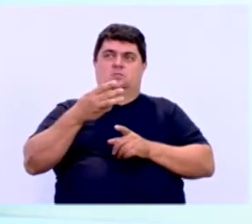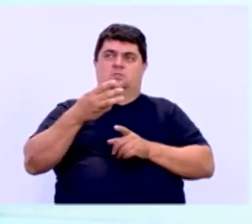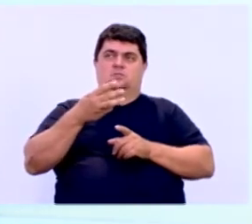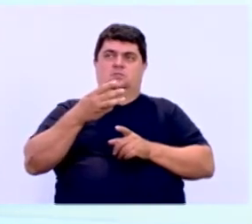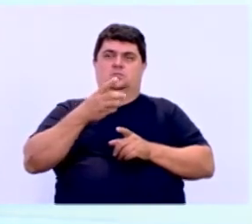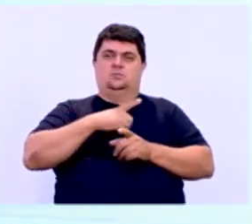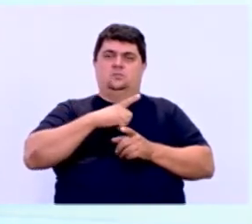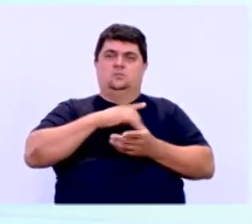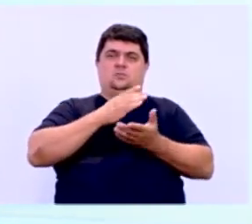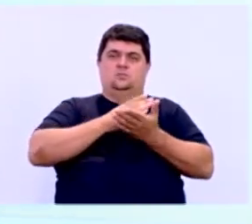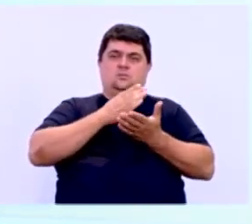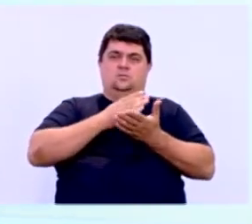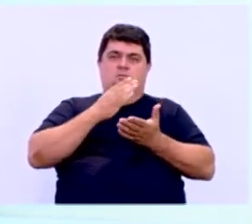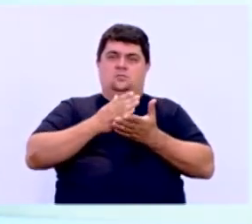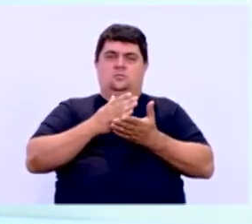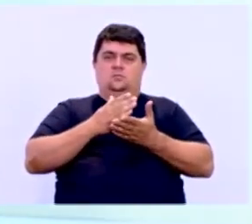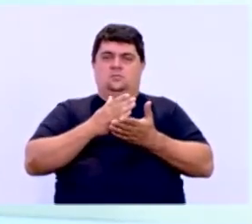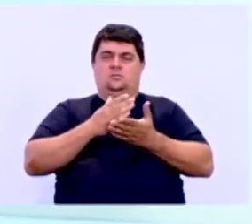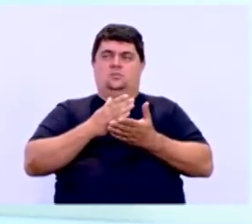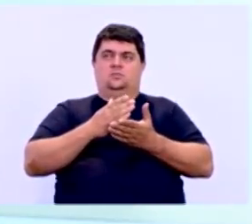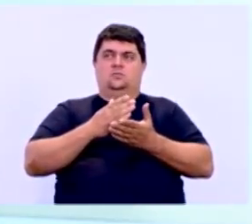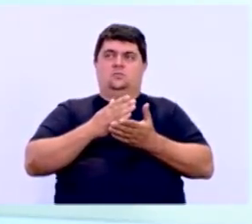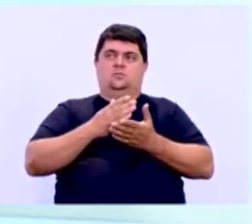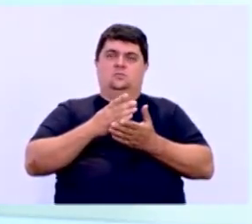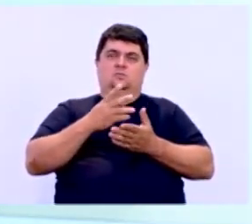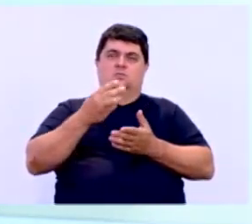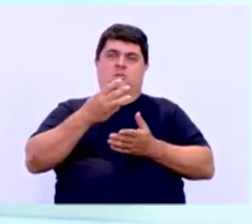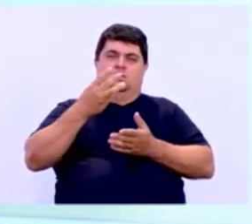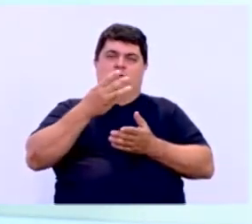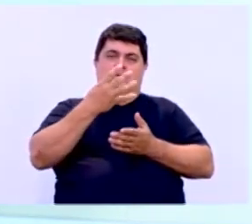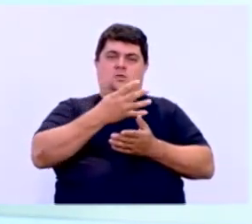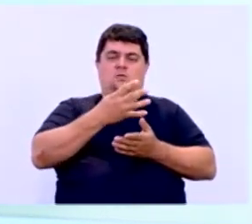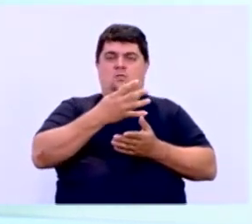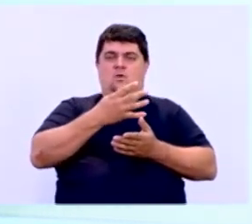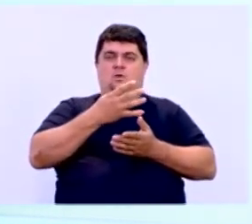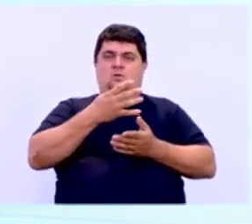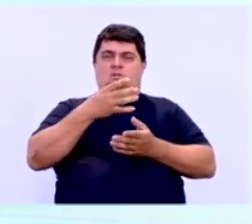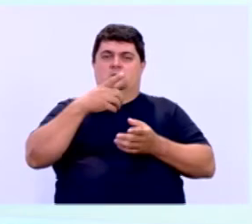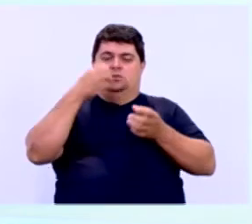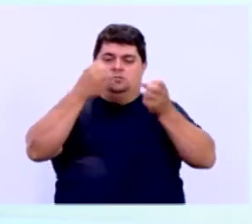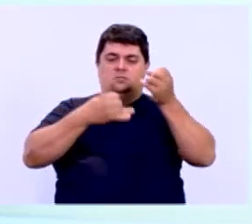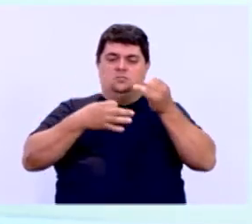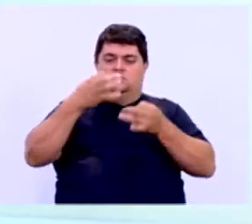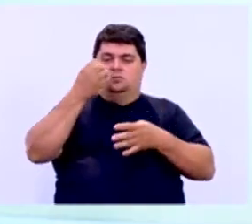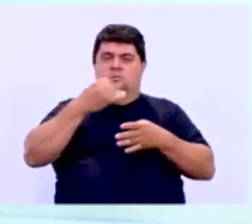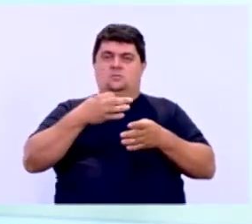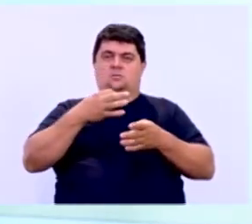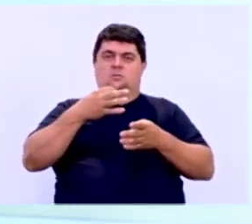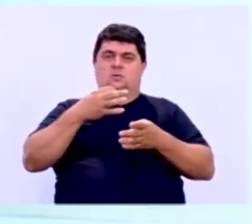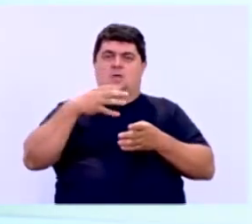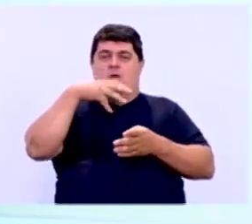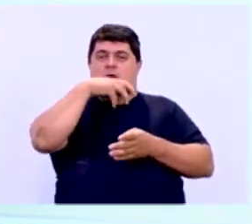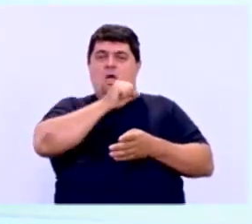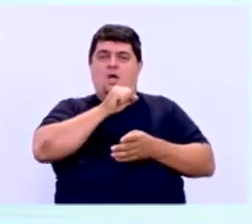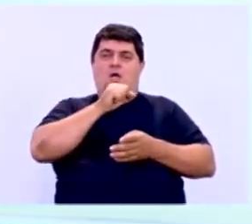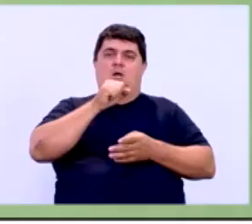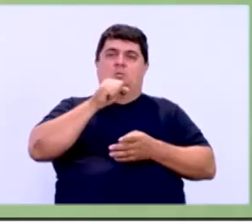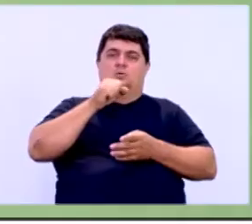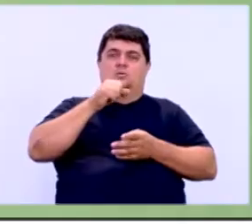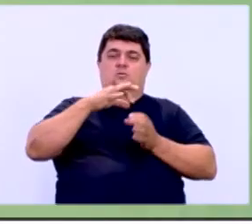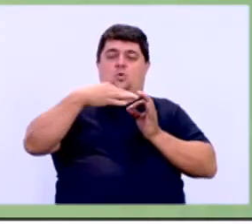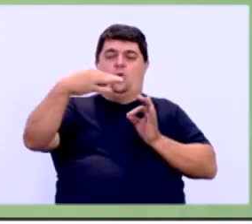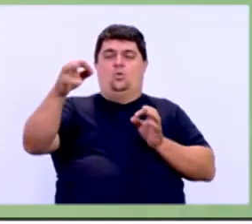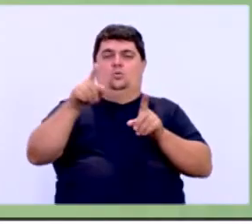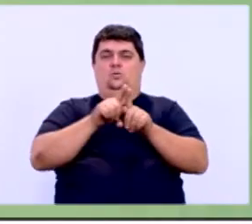sobre o financiamento, o tempo do financiamento. A terceira e a quarta questão elas falam sobre o financiamento de curto e financiamento de